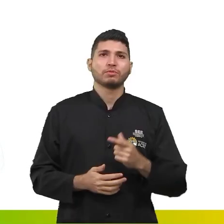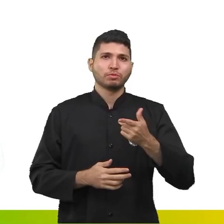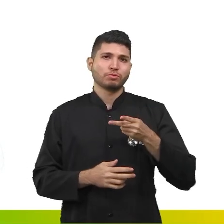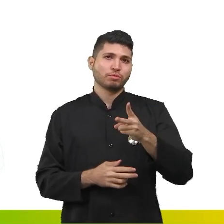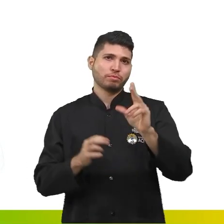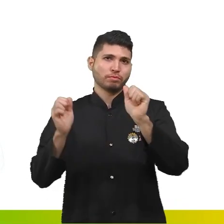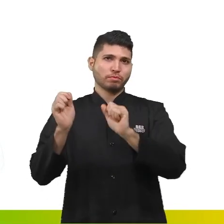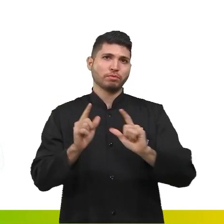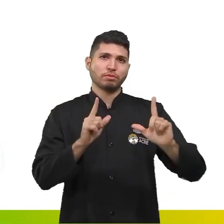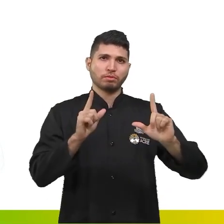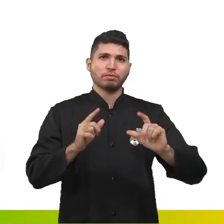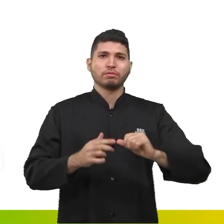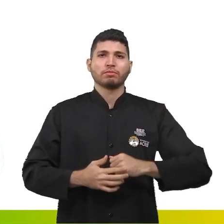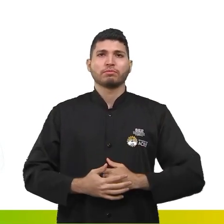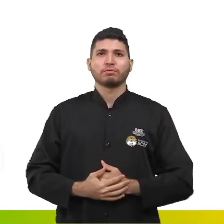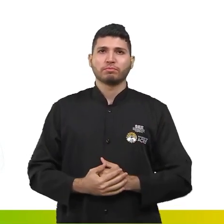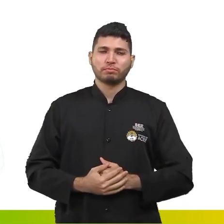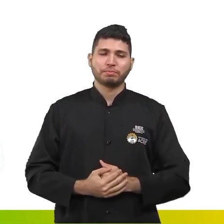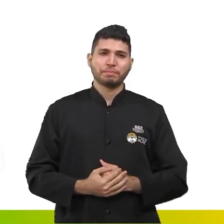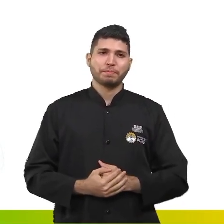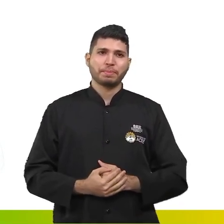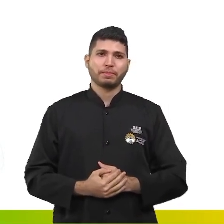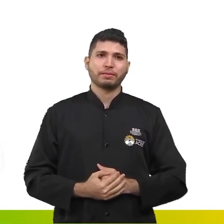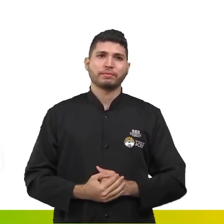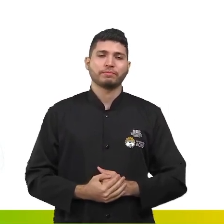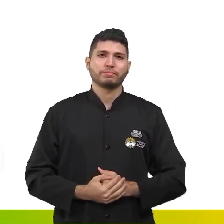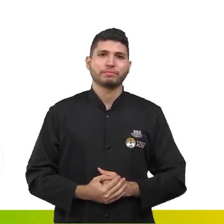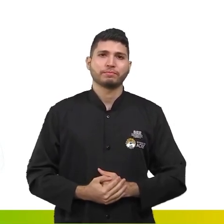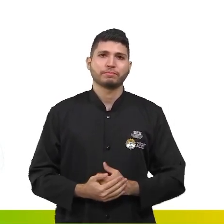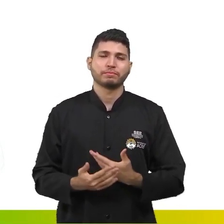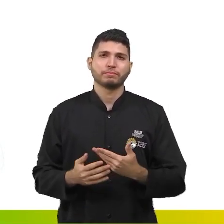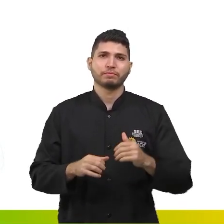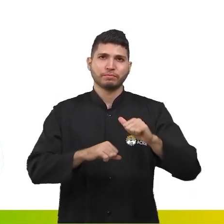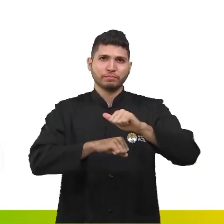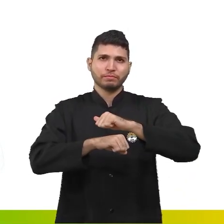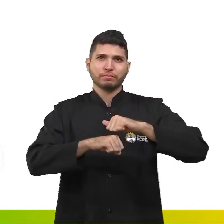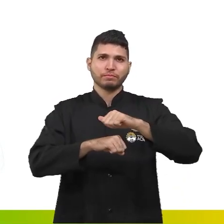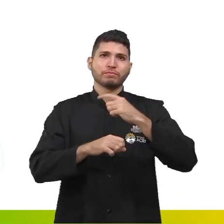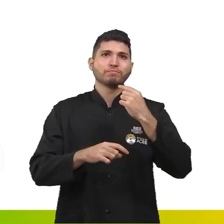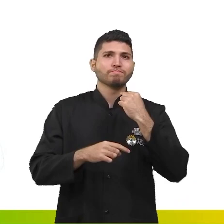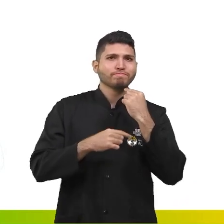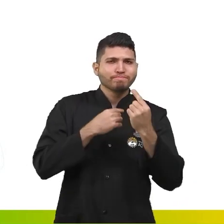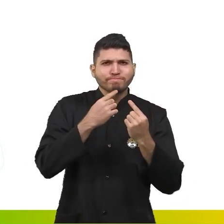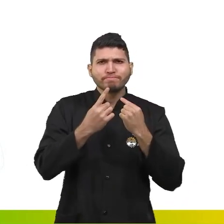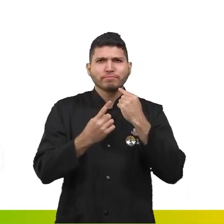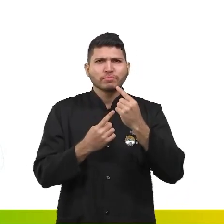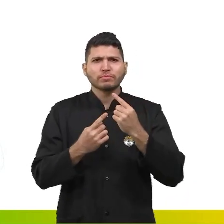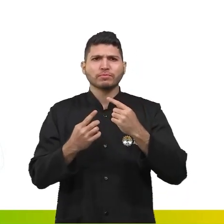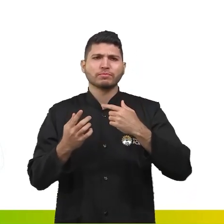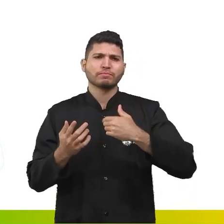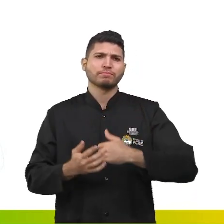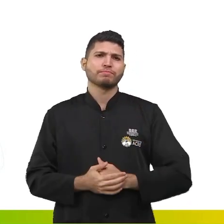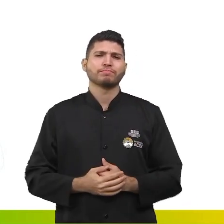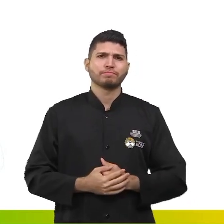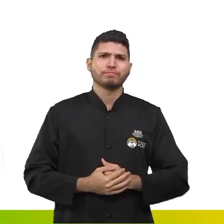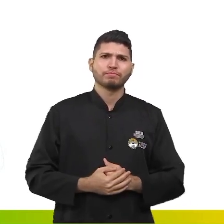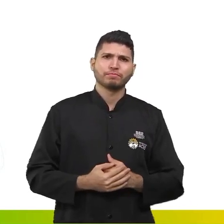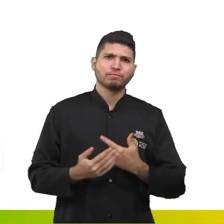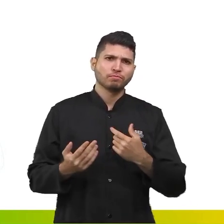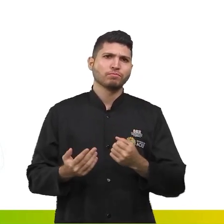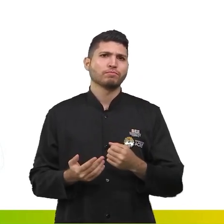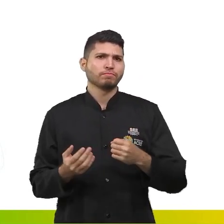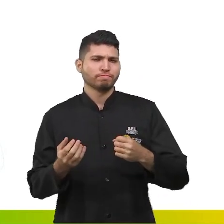tela. Aí nós temos os advérbios que expressam dúvida, que é o de dúvida, o de quantidade,